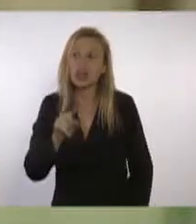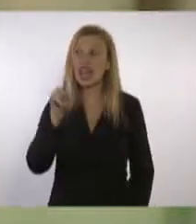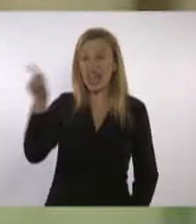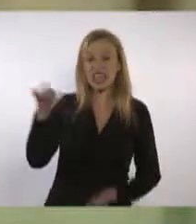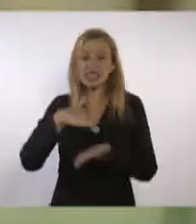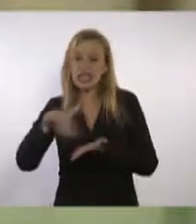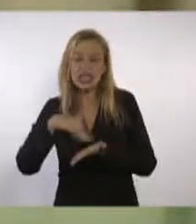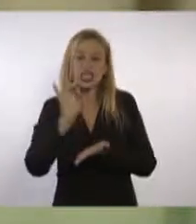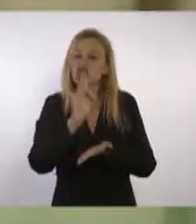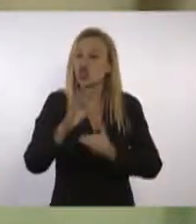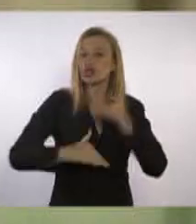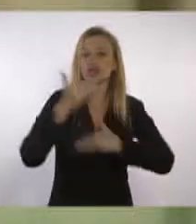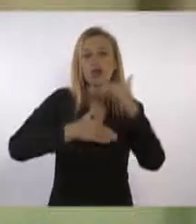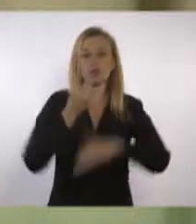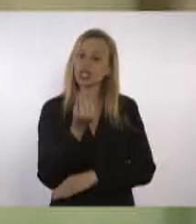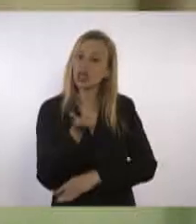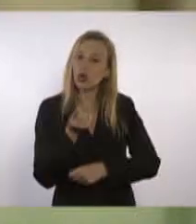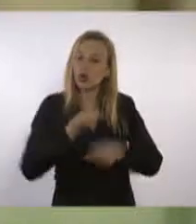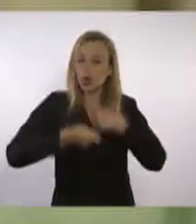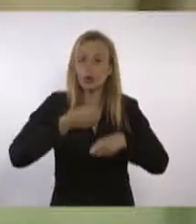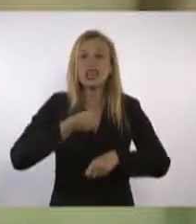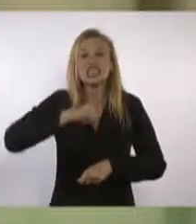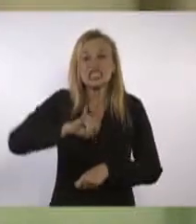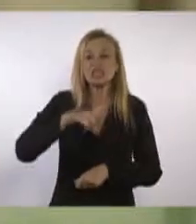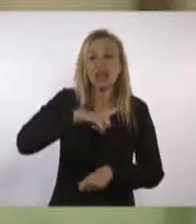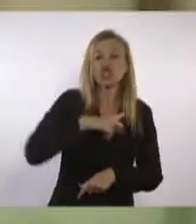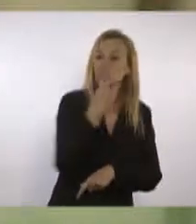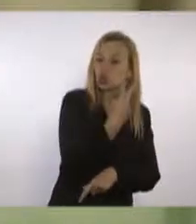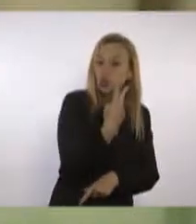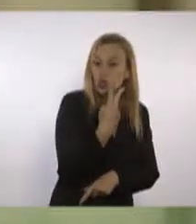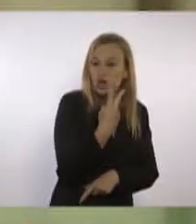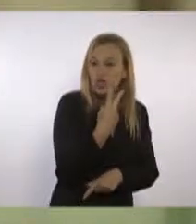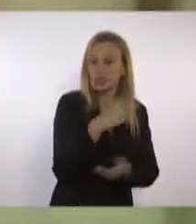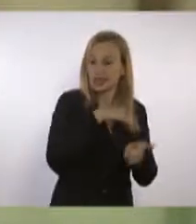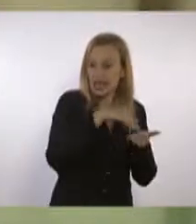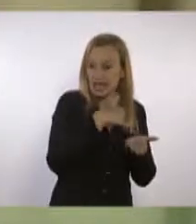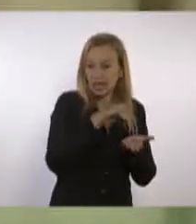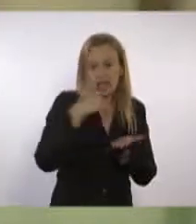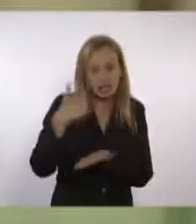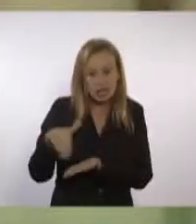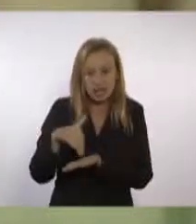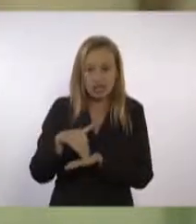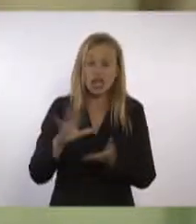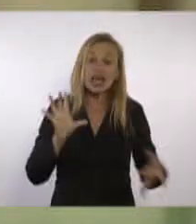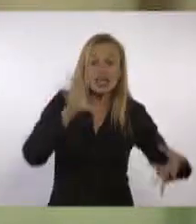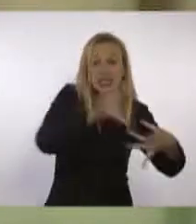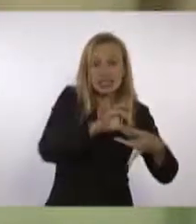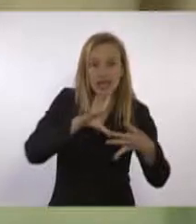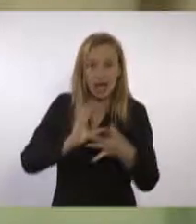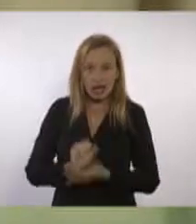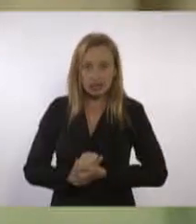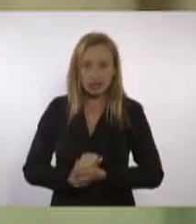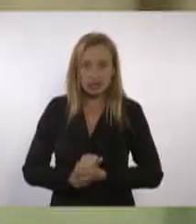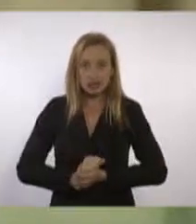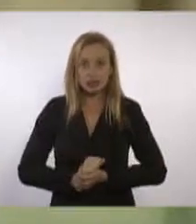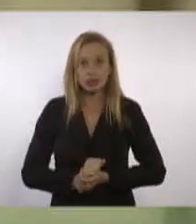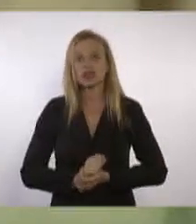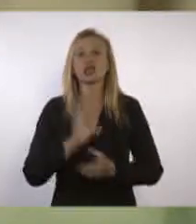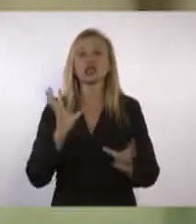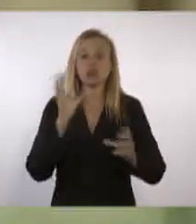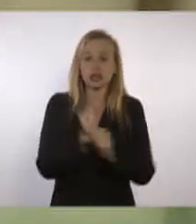Econômico. Se tem duas secretarias intimamente ligadas, a atribuição da Comissão de Tributação